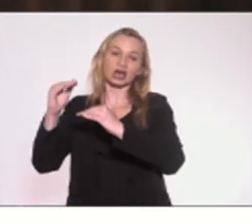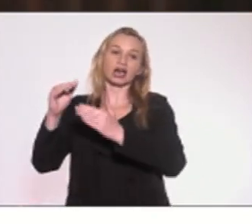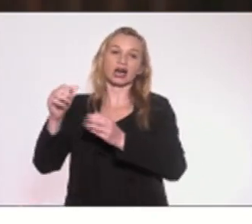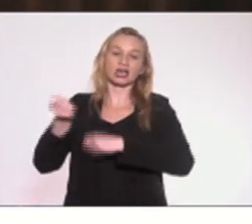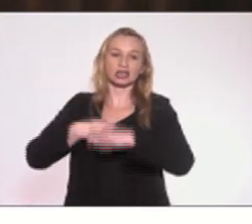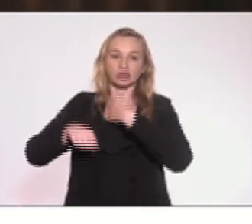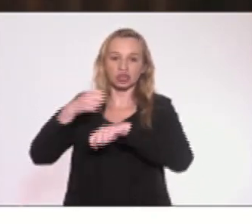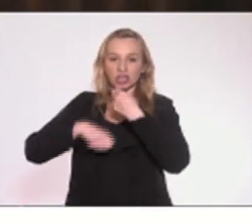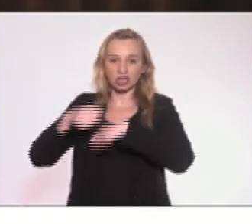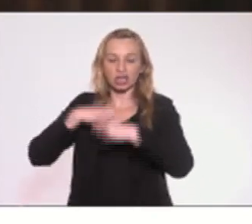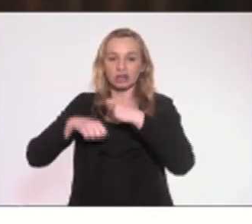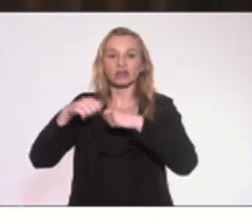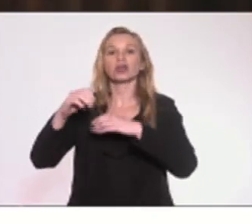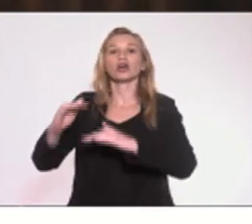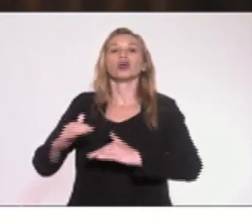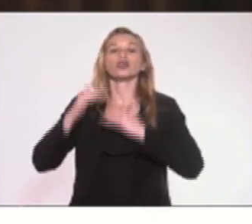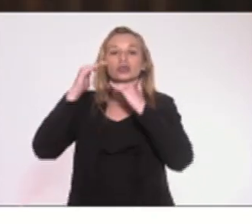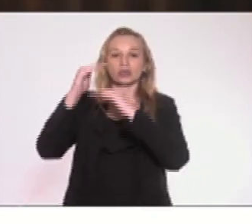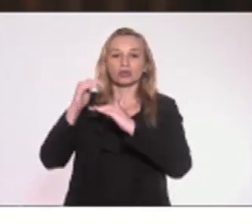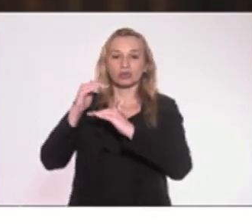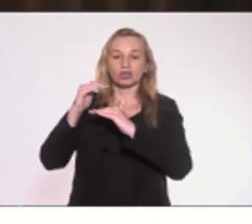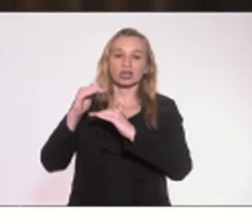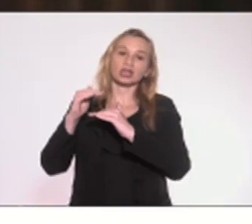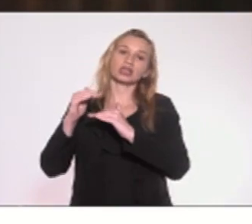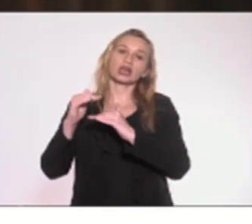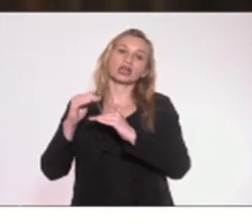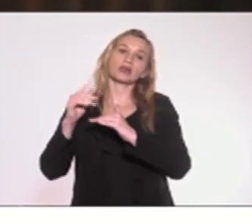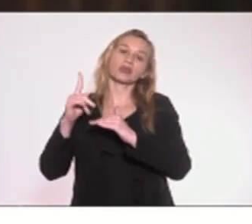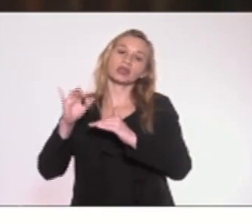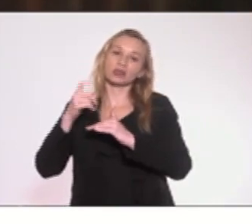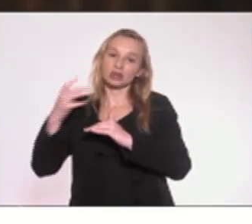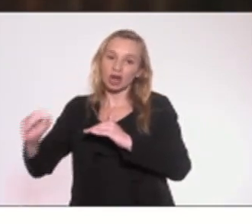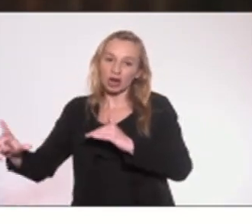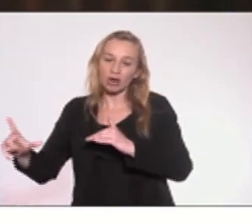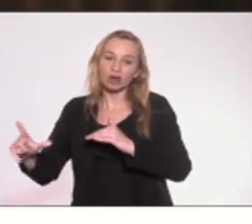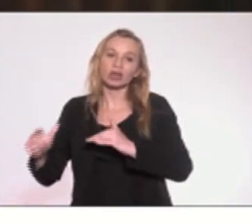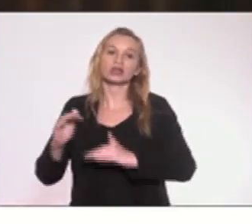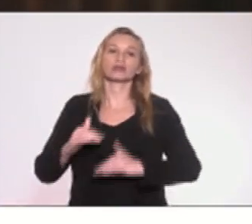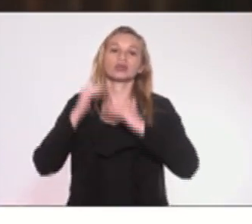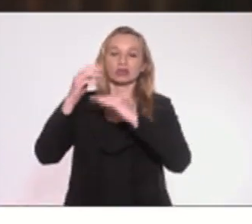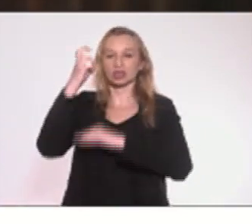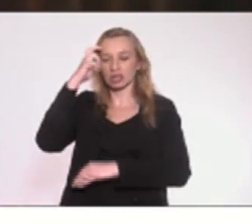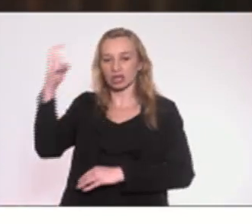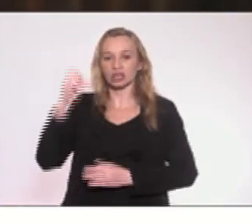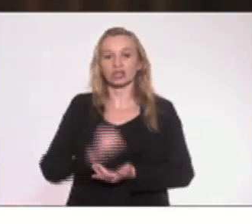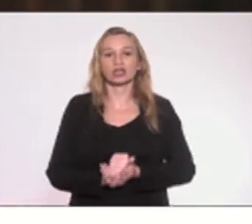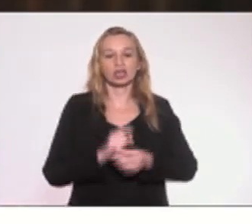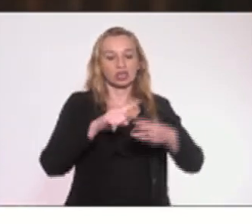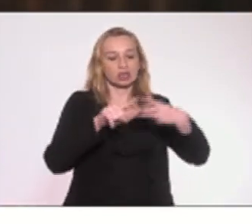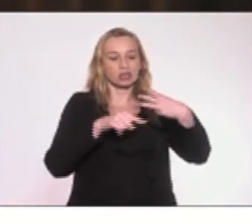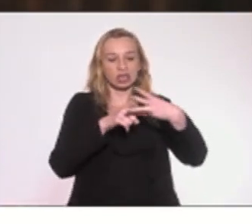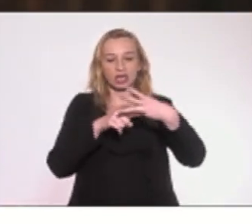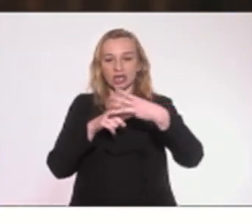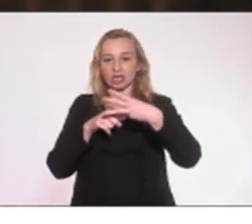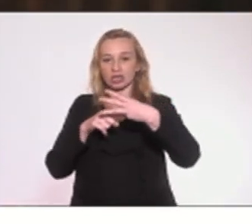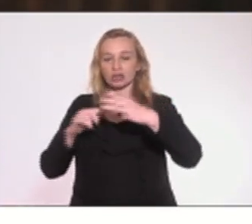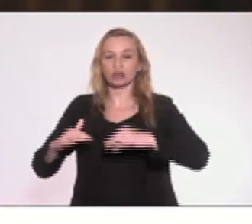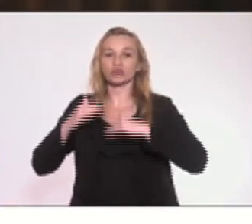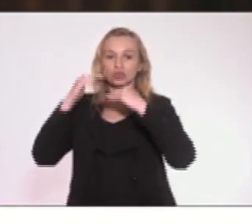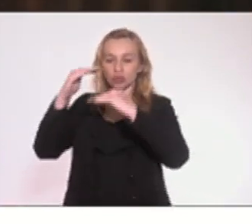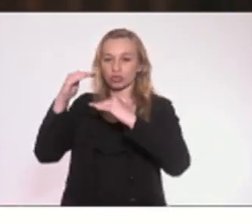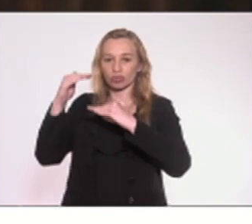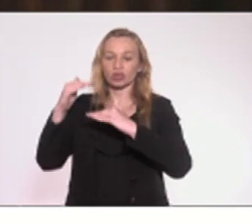de Inteligência, não é? Sendo que eu digo que na Polícia Civil, se a gente tem 3 subsecretarias, a minha é o